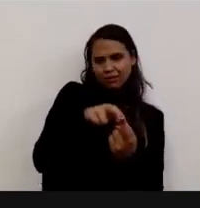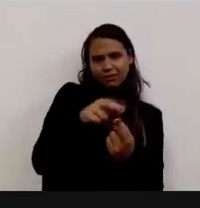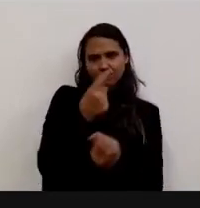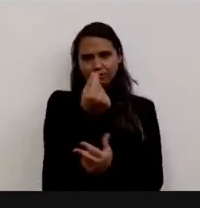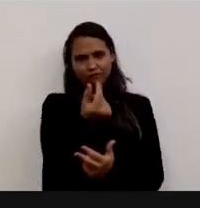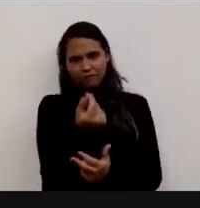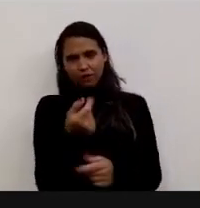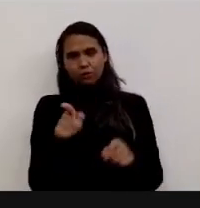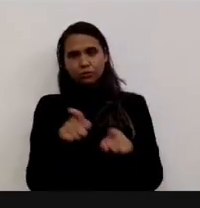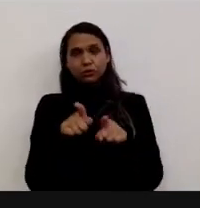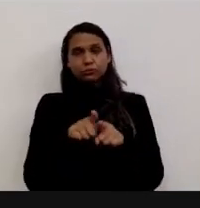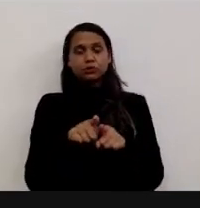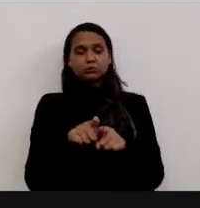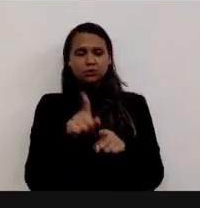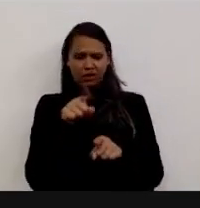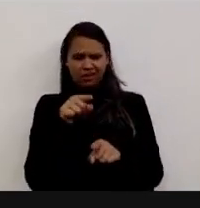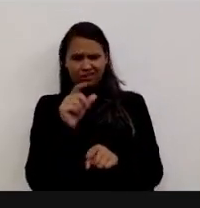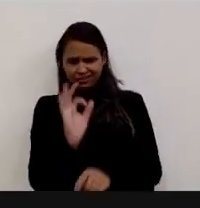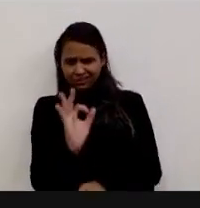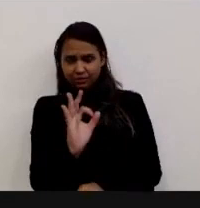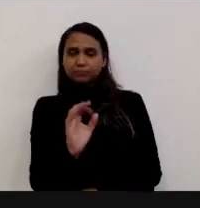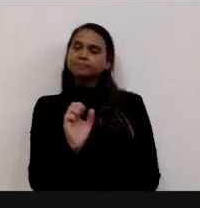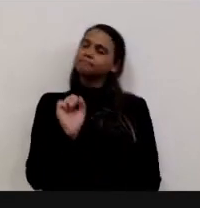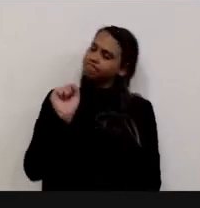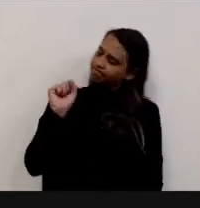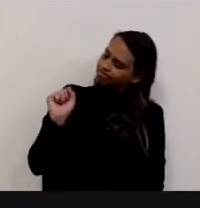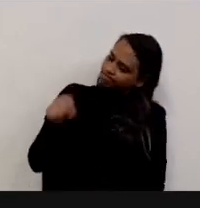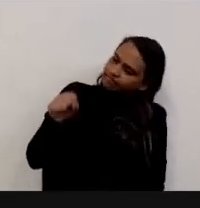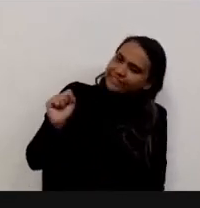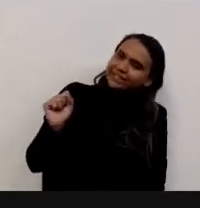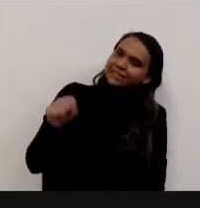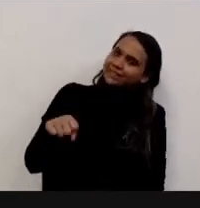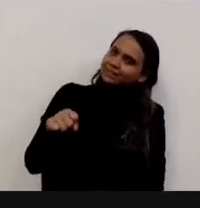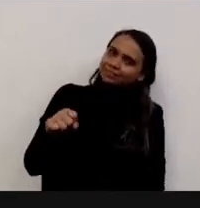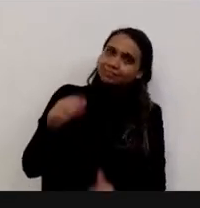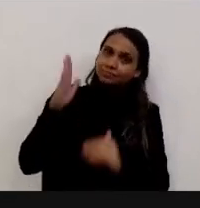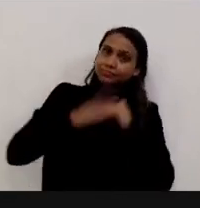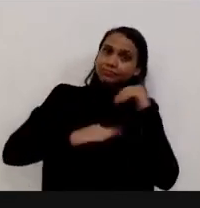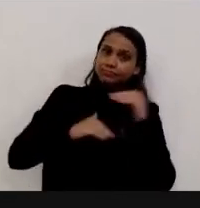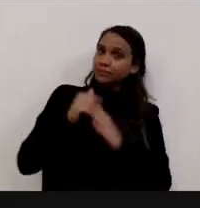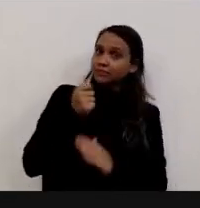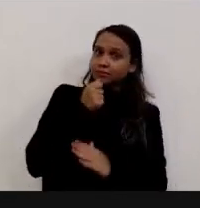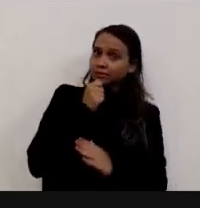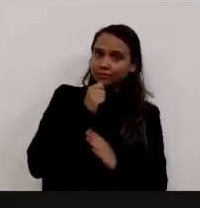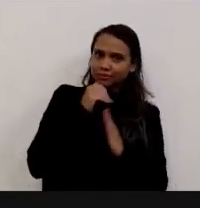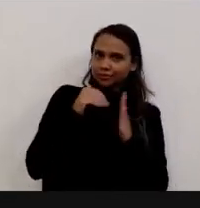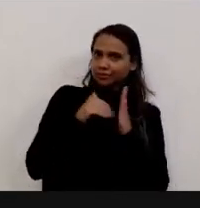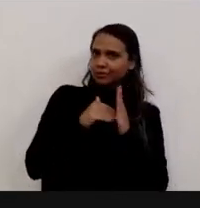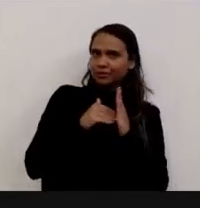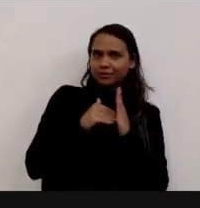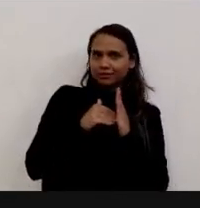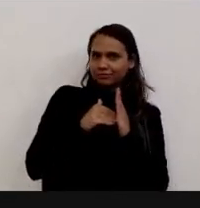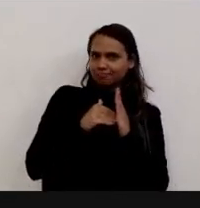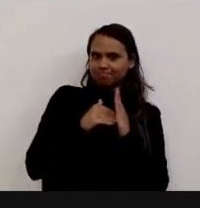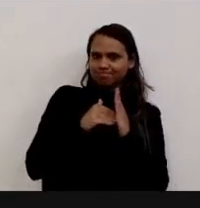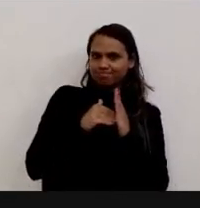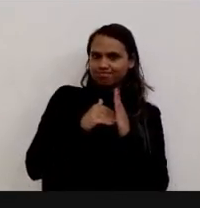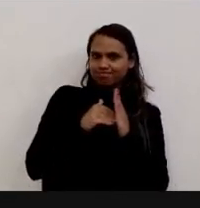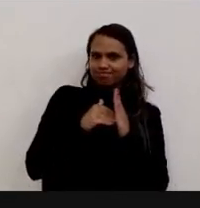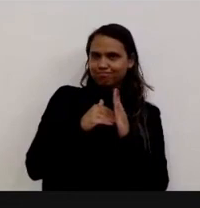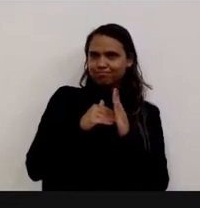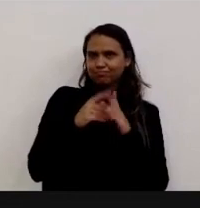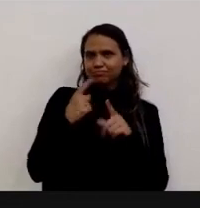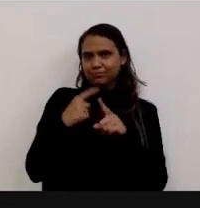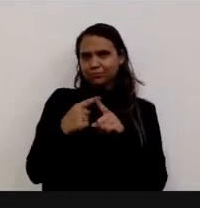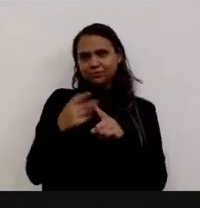preço. Seria isso? Seria isso. Ainda não foi utilizada na prática no Senado. Eu posso responder porque estou também tendo o privilégio